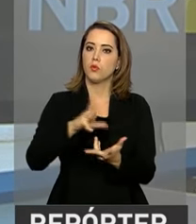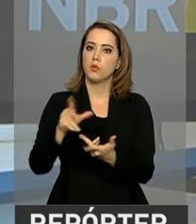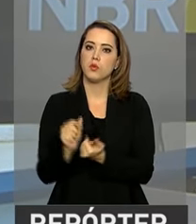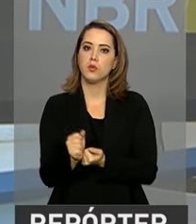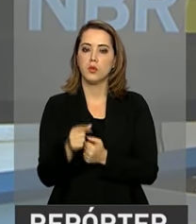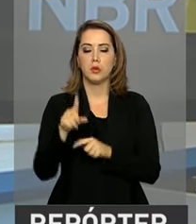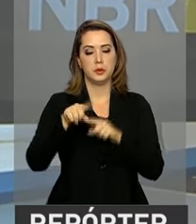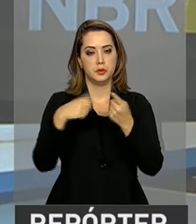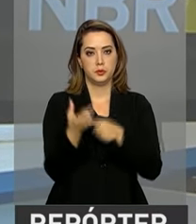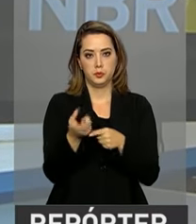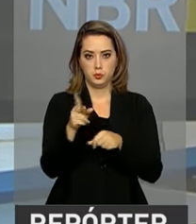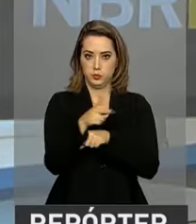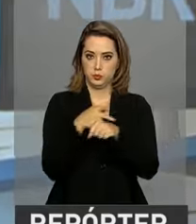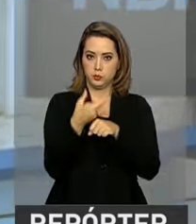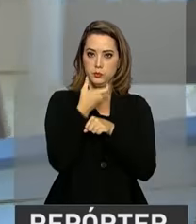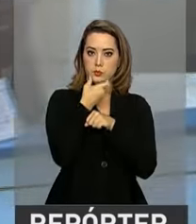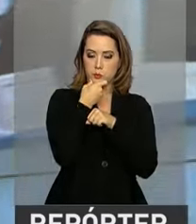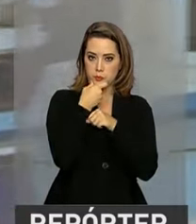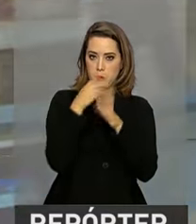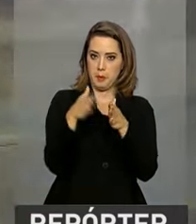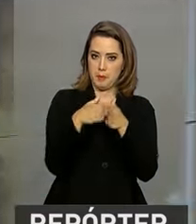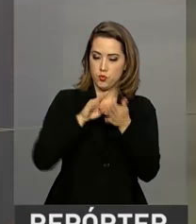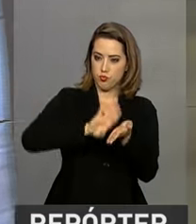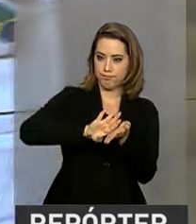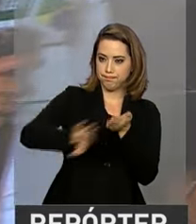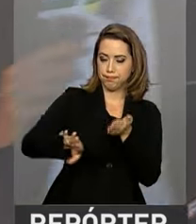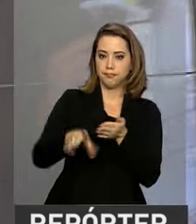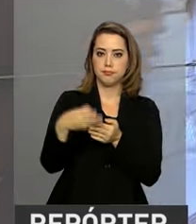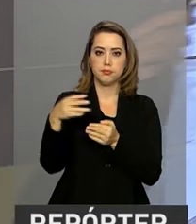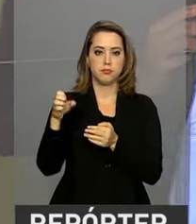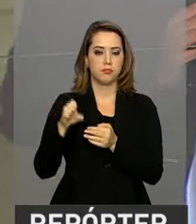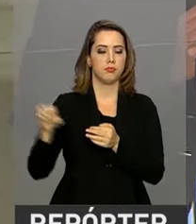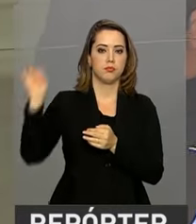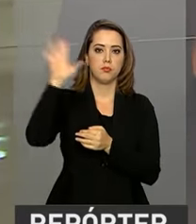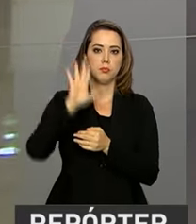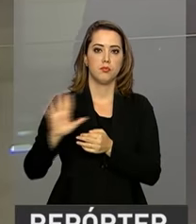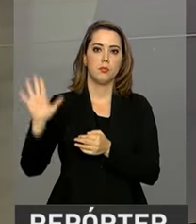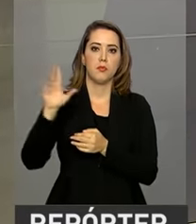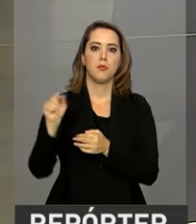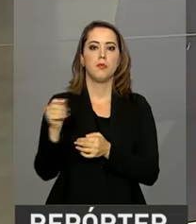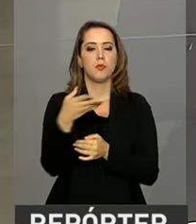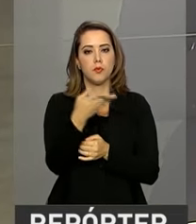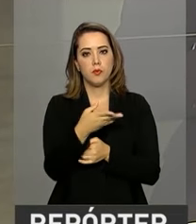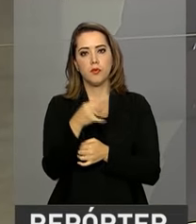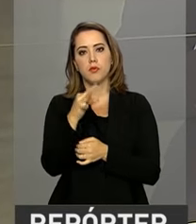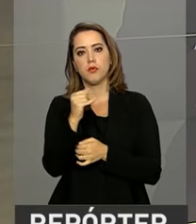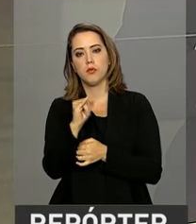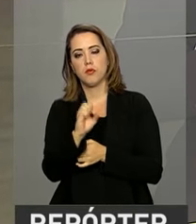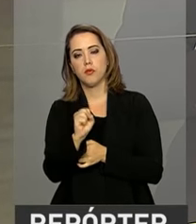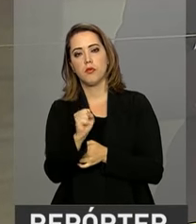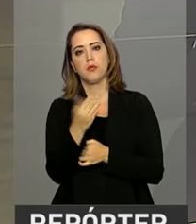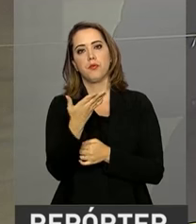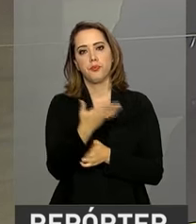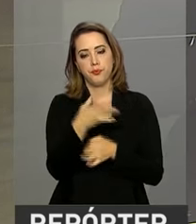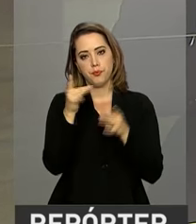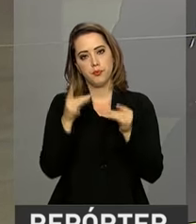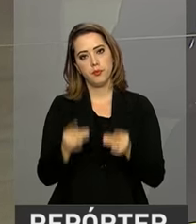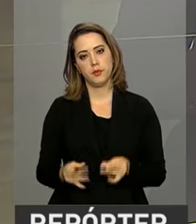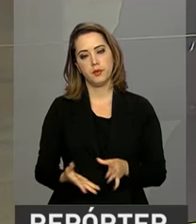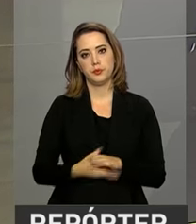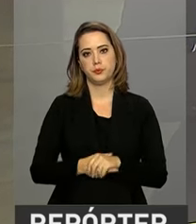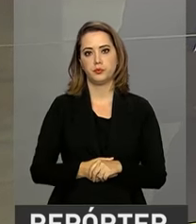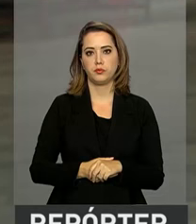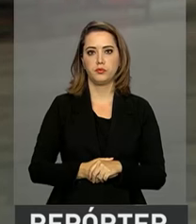de sair da União Europeia vamos mais uma vez conversar com a repórter Taíssa Dias Olá Taísa Quais são suas informações